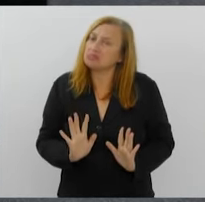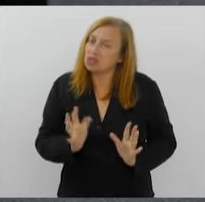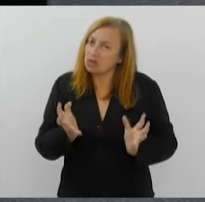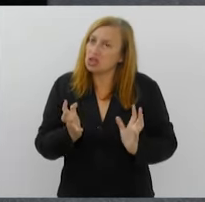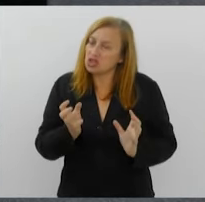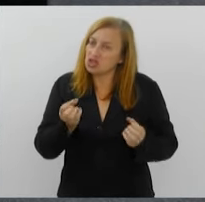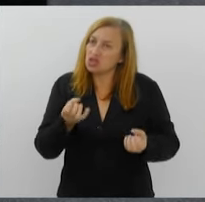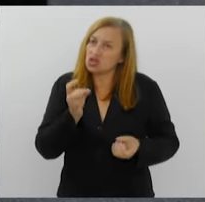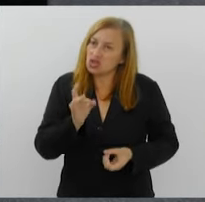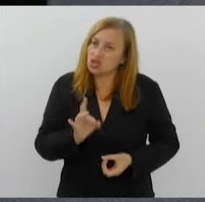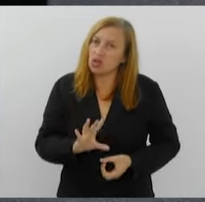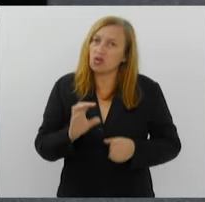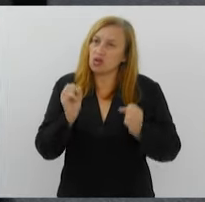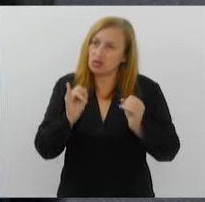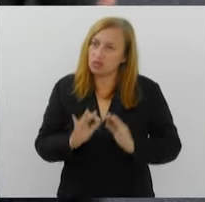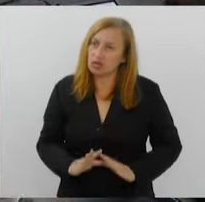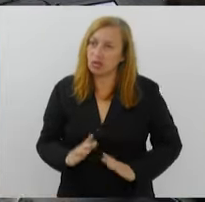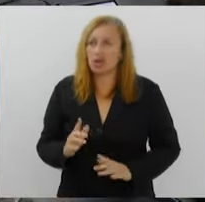modulação.